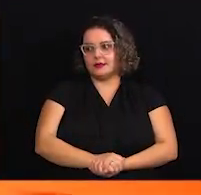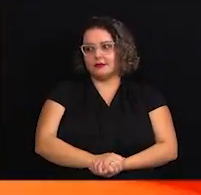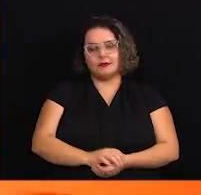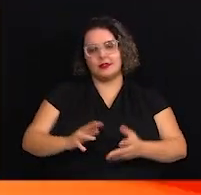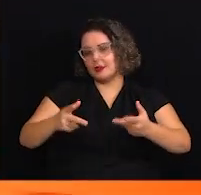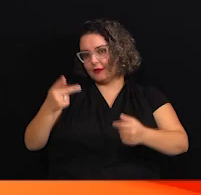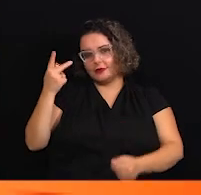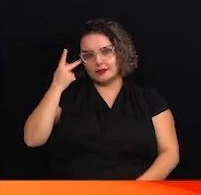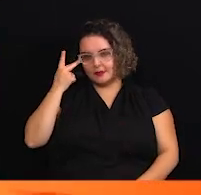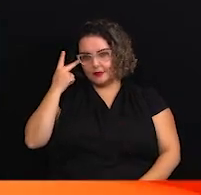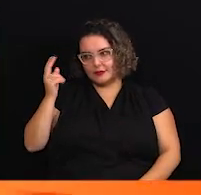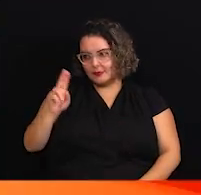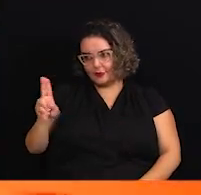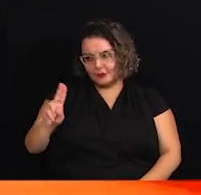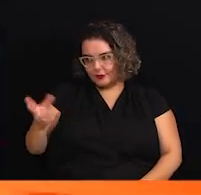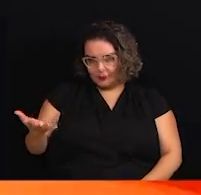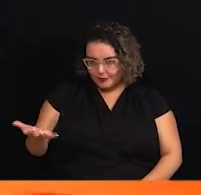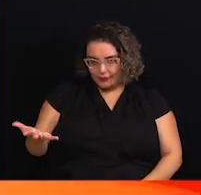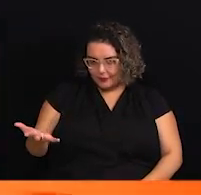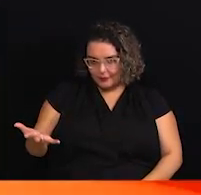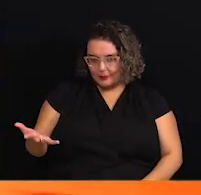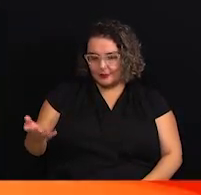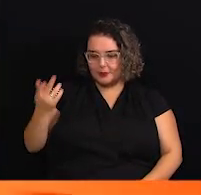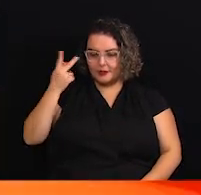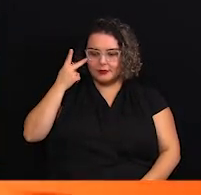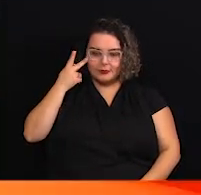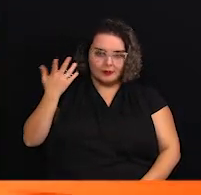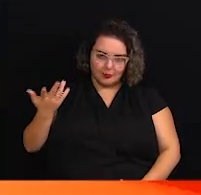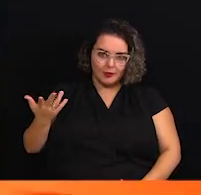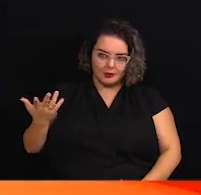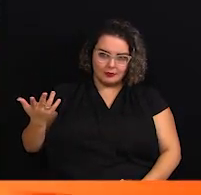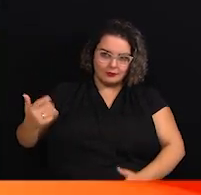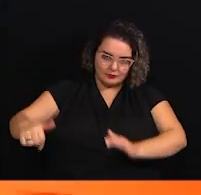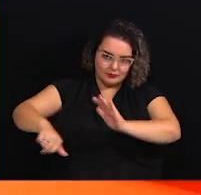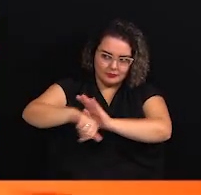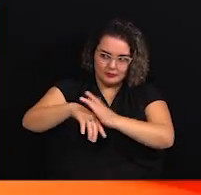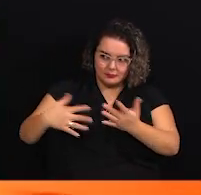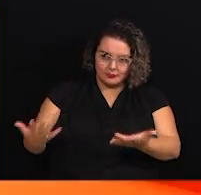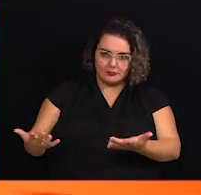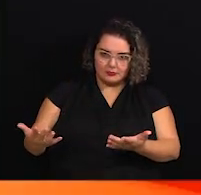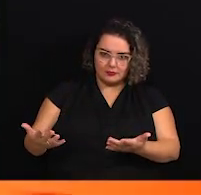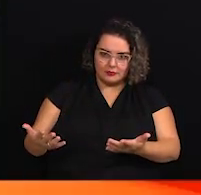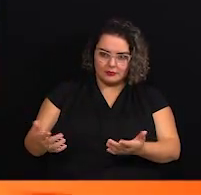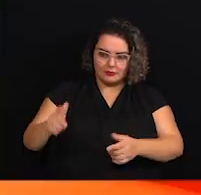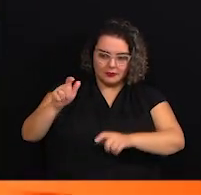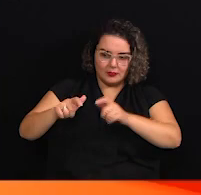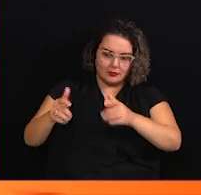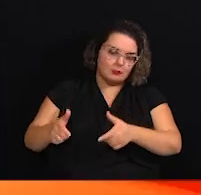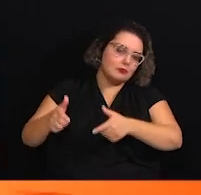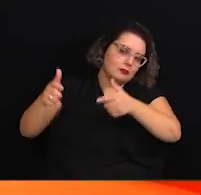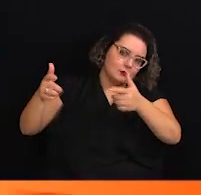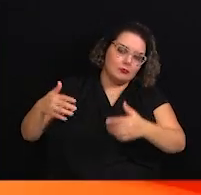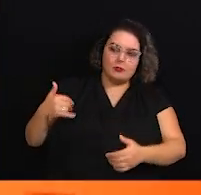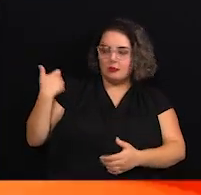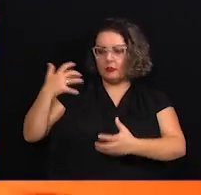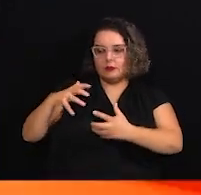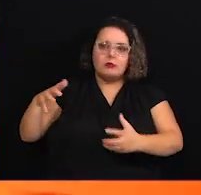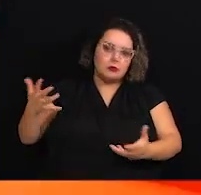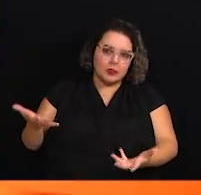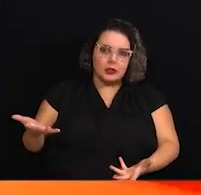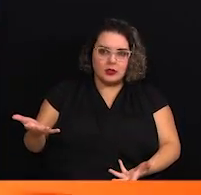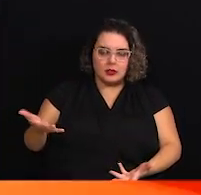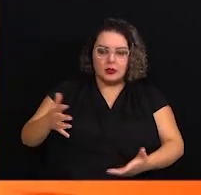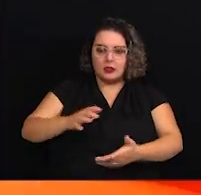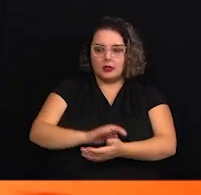ítalo-paulistano, né? Nome não, sobrenome ítalo-paulistano. E principalmente pessoas mais velhas, né? Um pouco mais velhas,